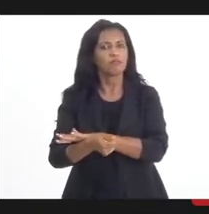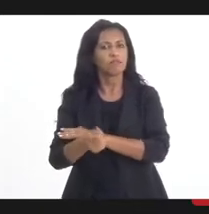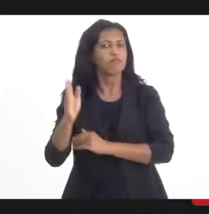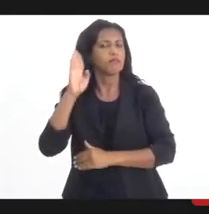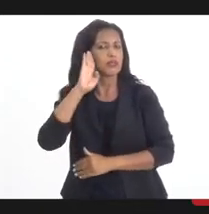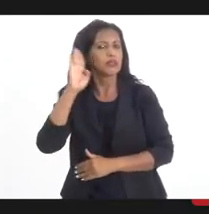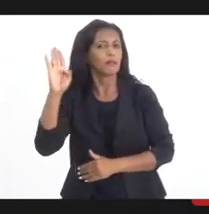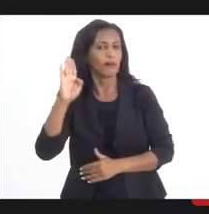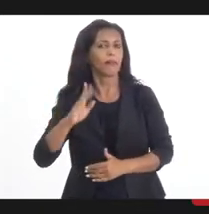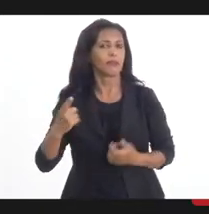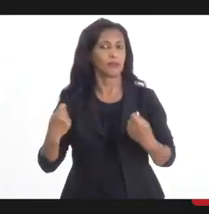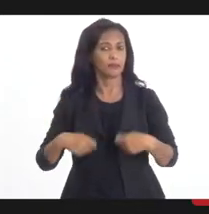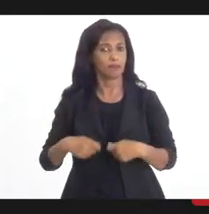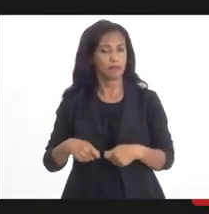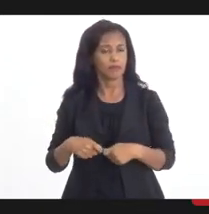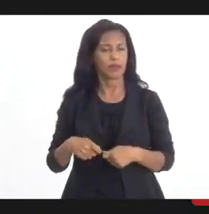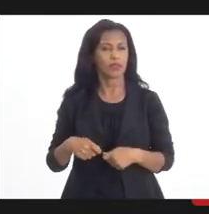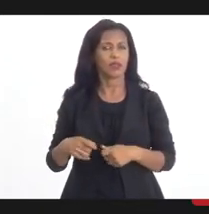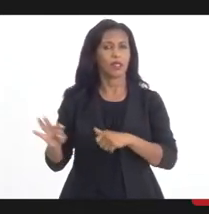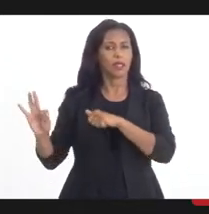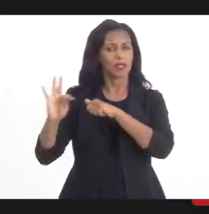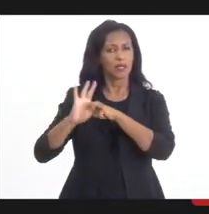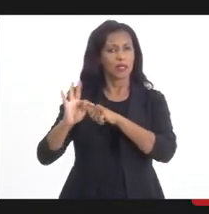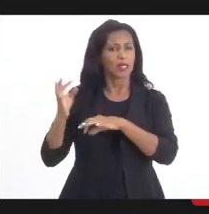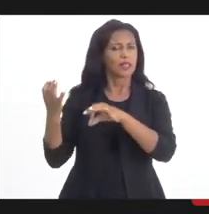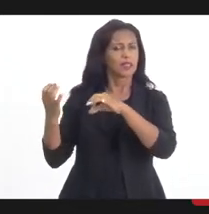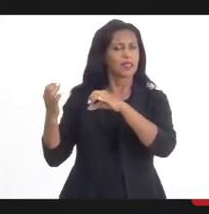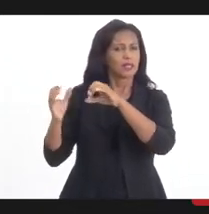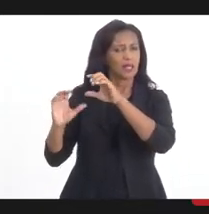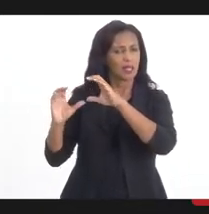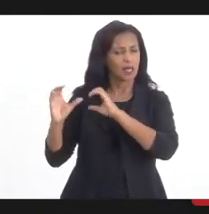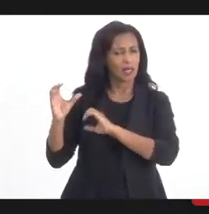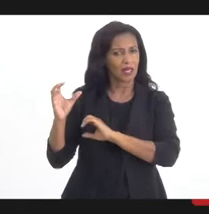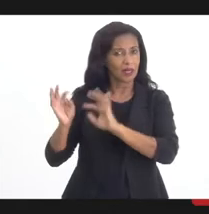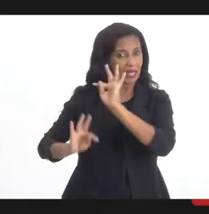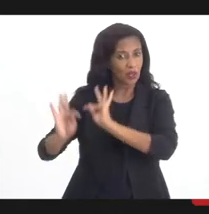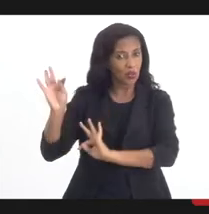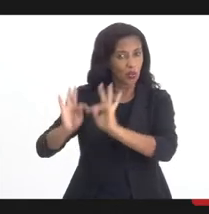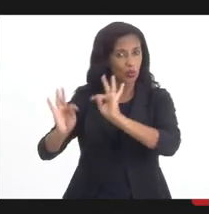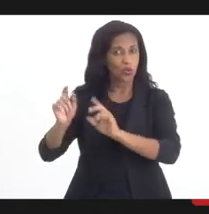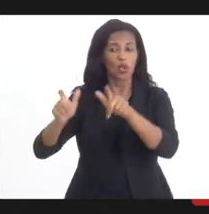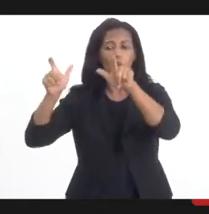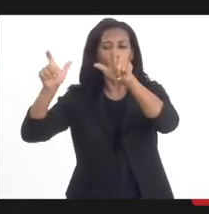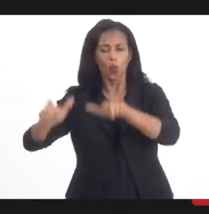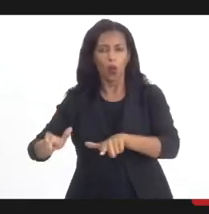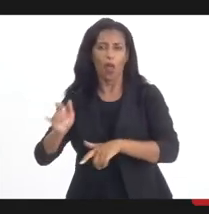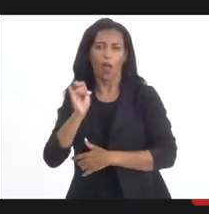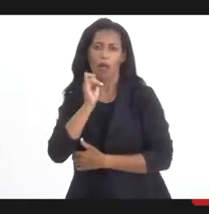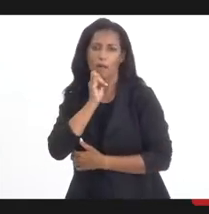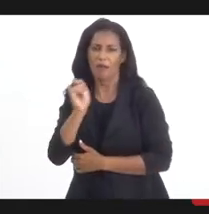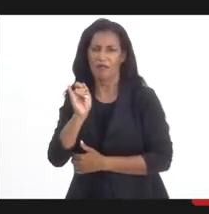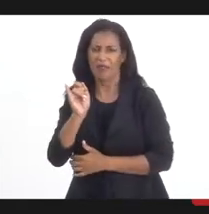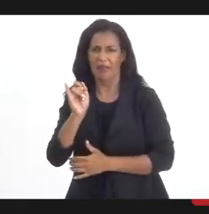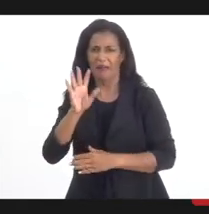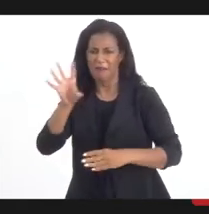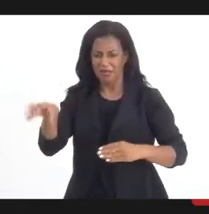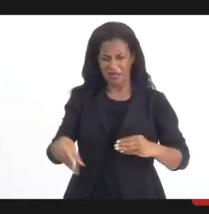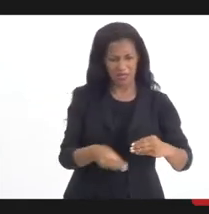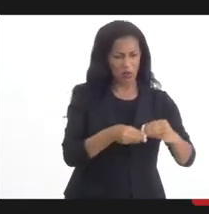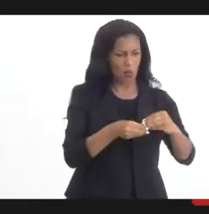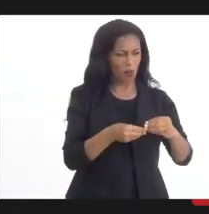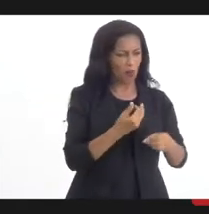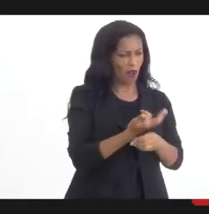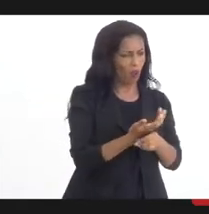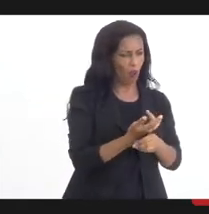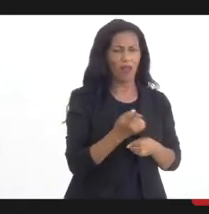principalmente investimento na produção de tecnologia, um lugar para ela ficar, mas não incorporar o UERJ. Eu não sei até que ponto isso